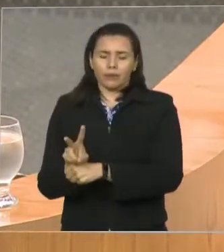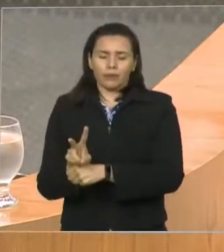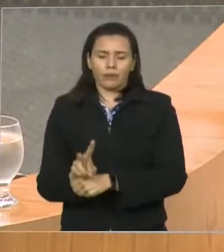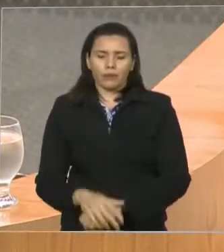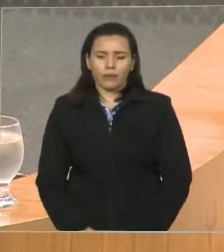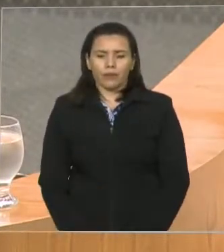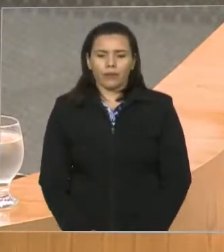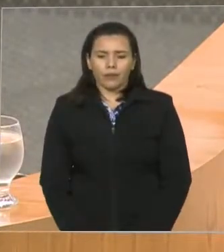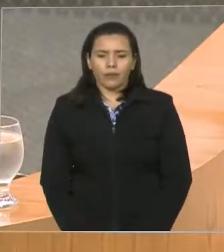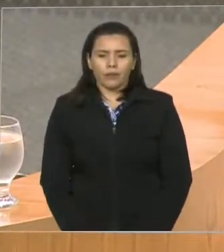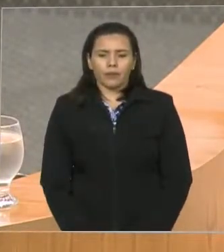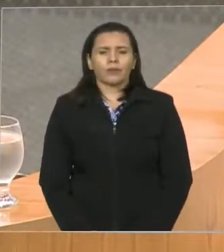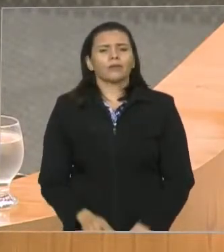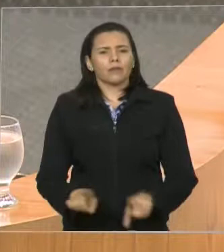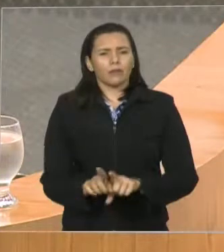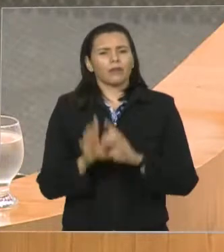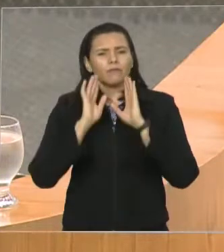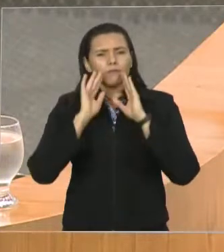melhoria da educação,